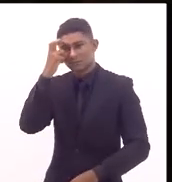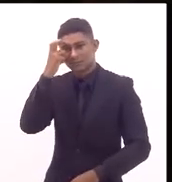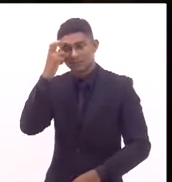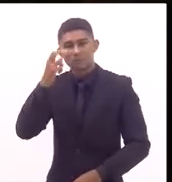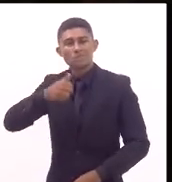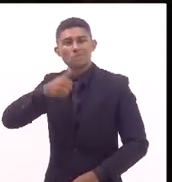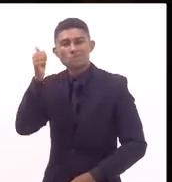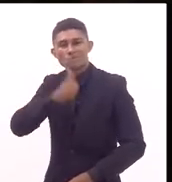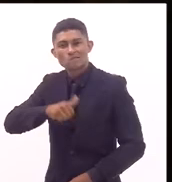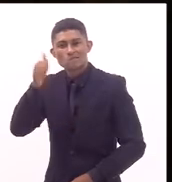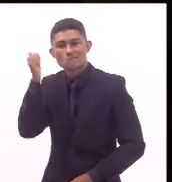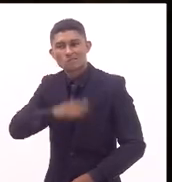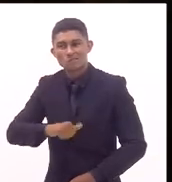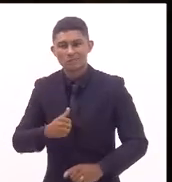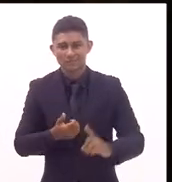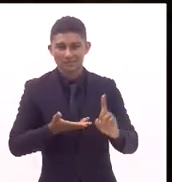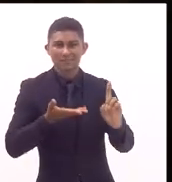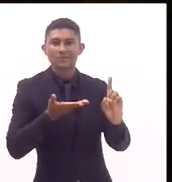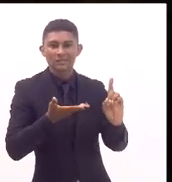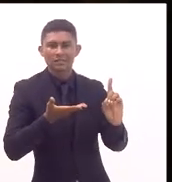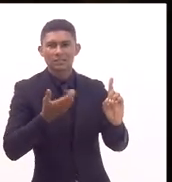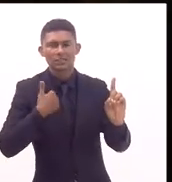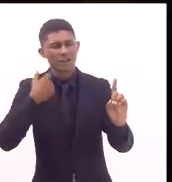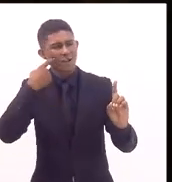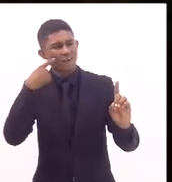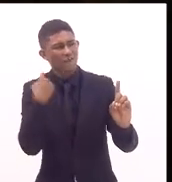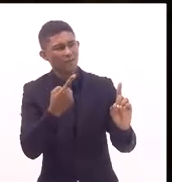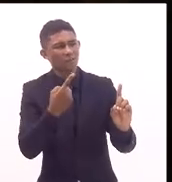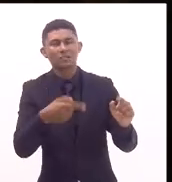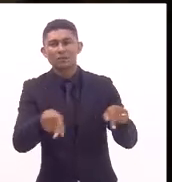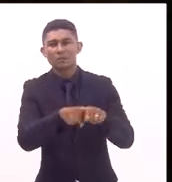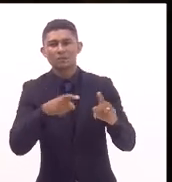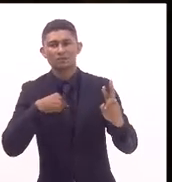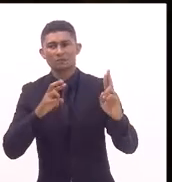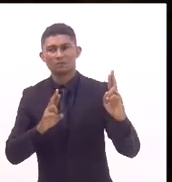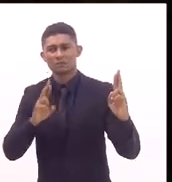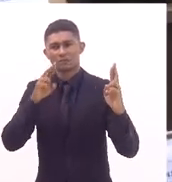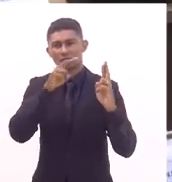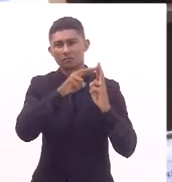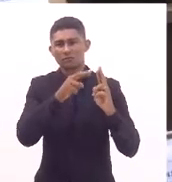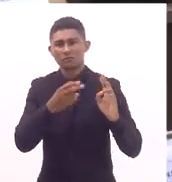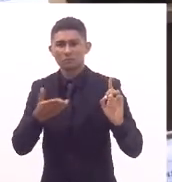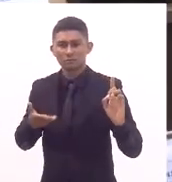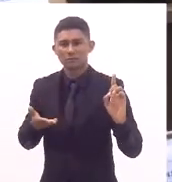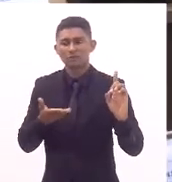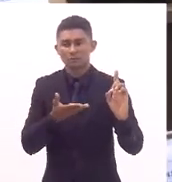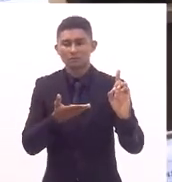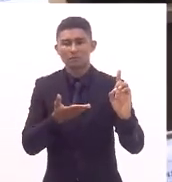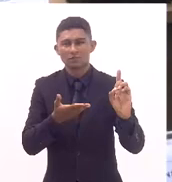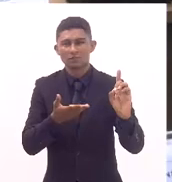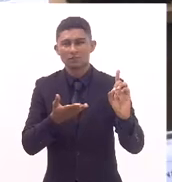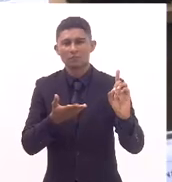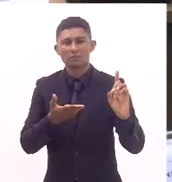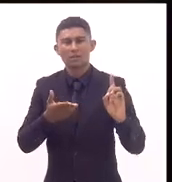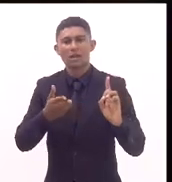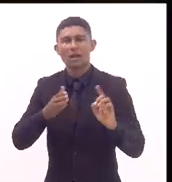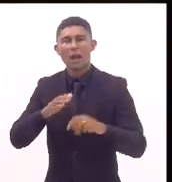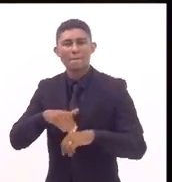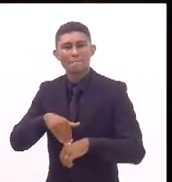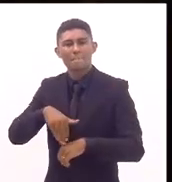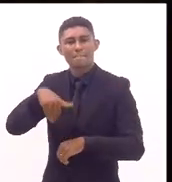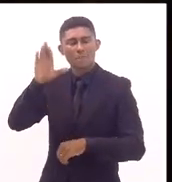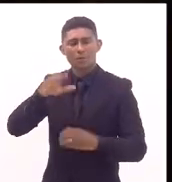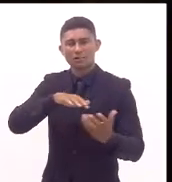pelas mulheres as mulheres que eu fiz e as mulheres que eu referenciam Benedita da Silva a maior